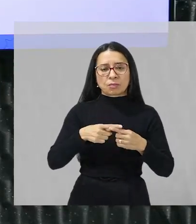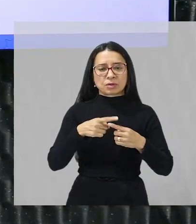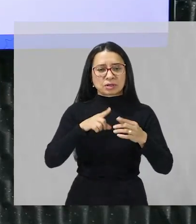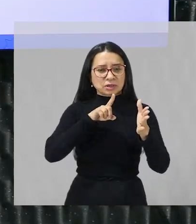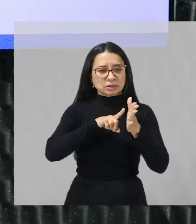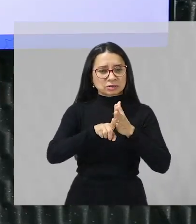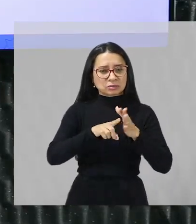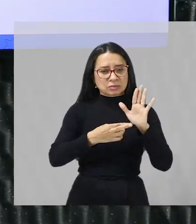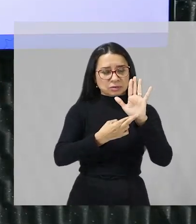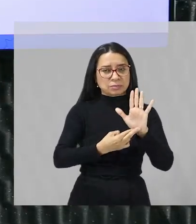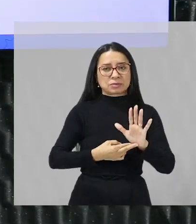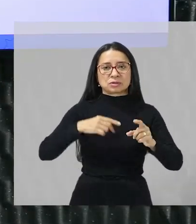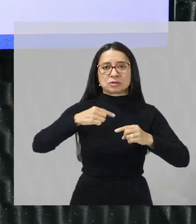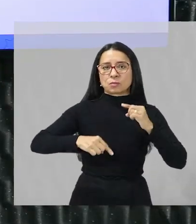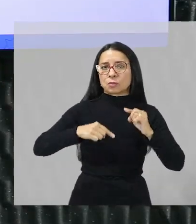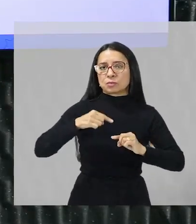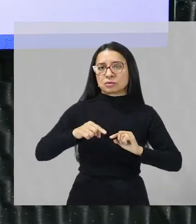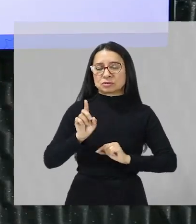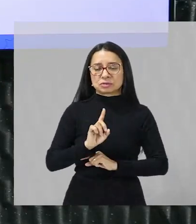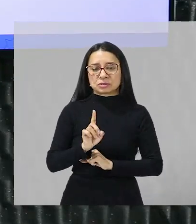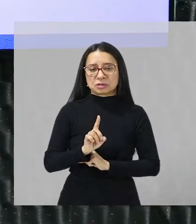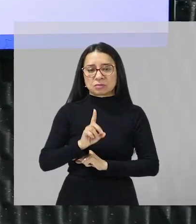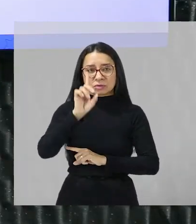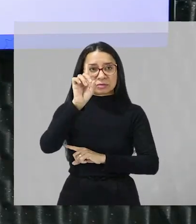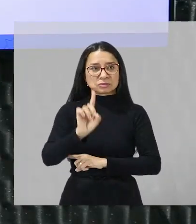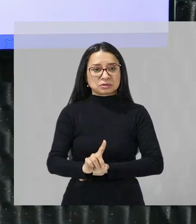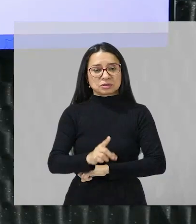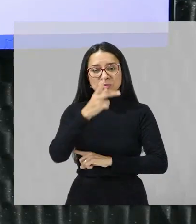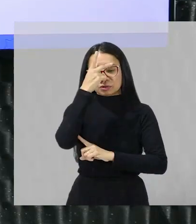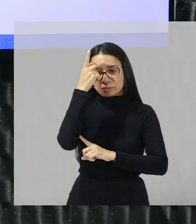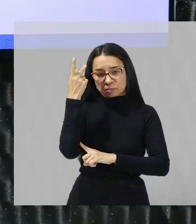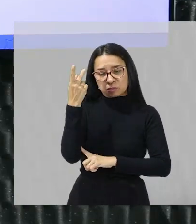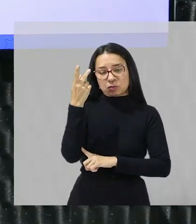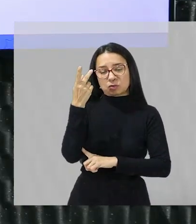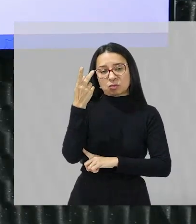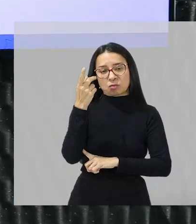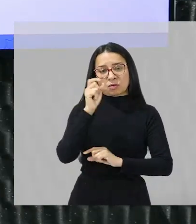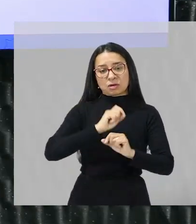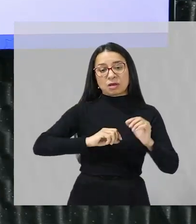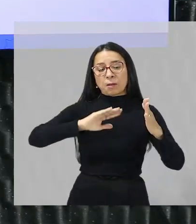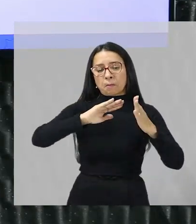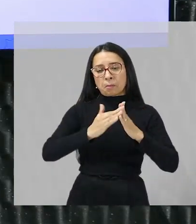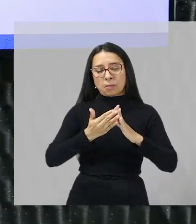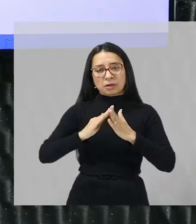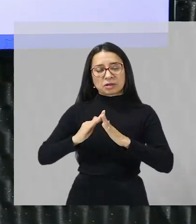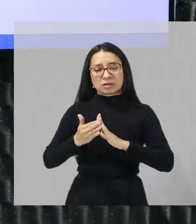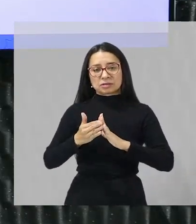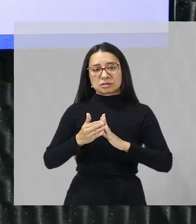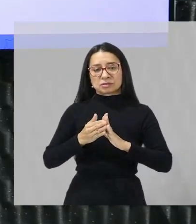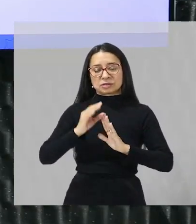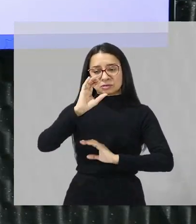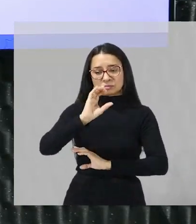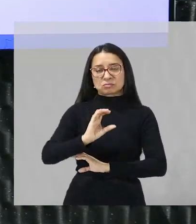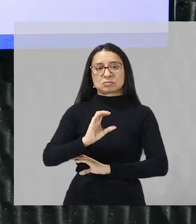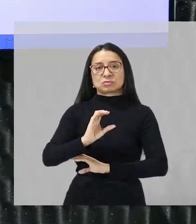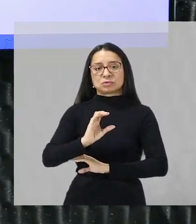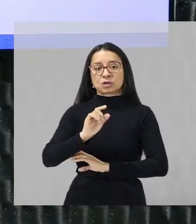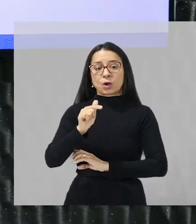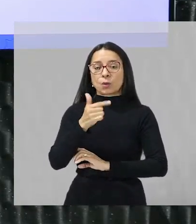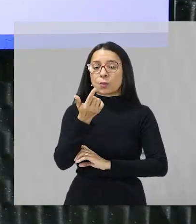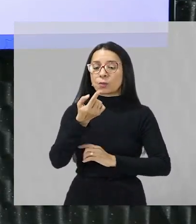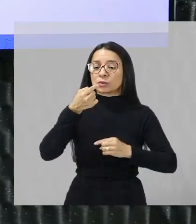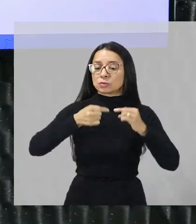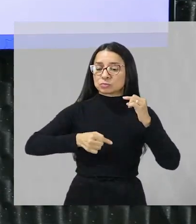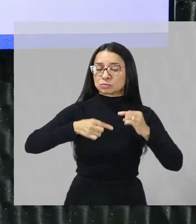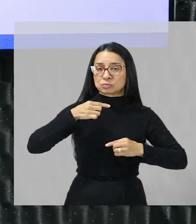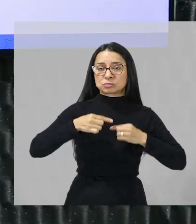normas legais seriam muito mais uma consequência, um efeito da articulação desses movimentos, e não uma causa. A gente está buscando a